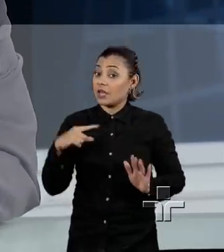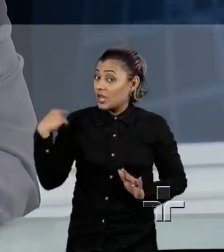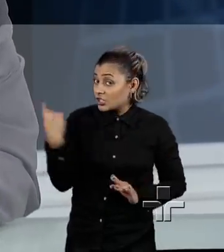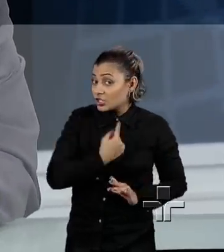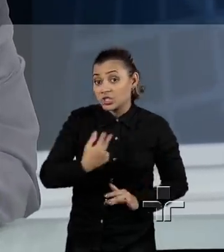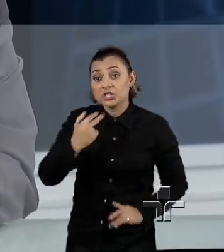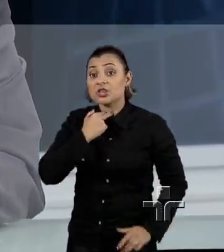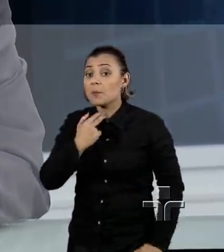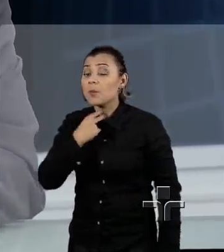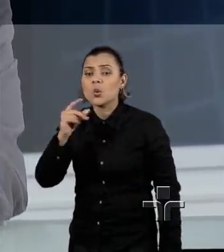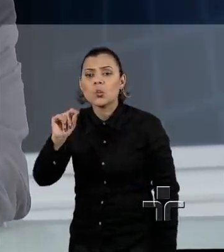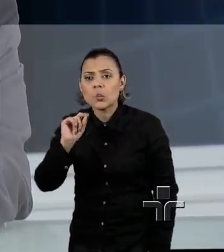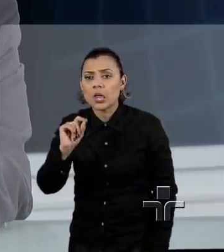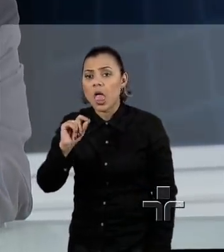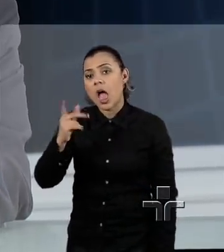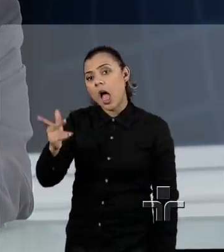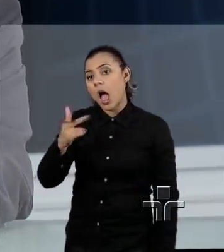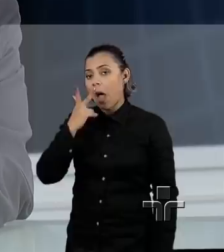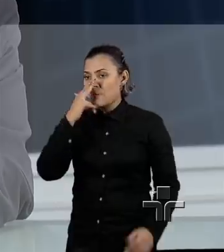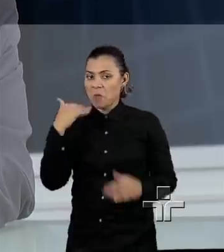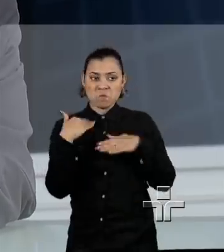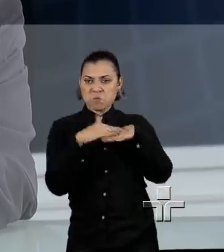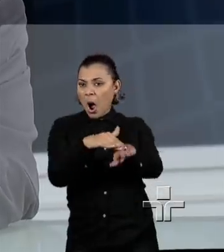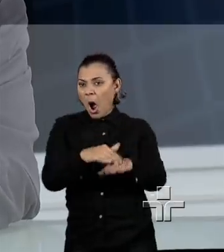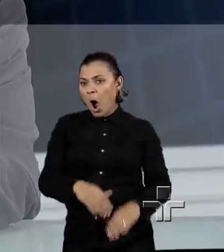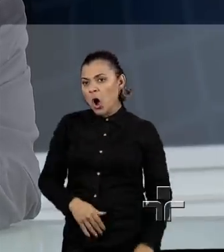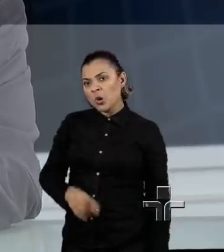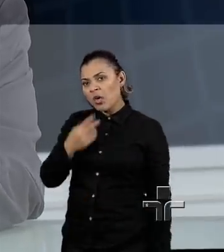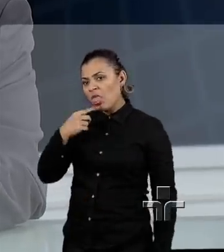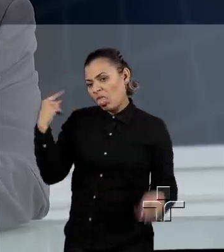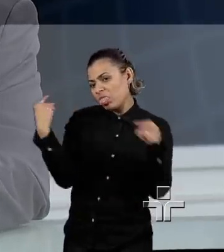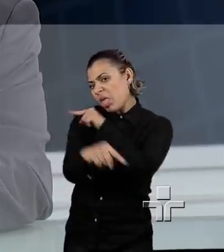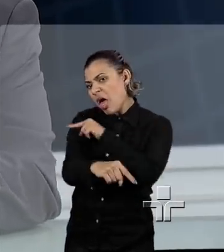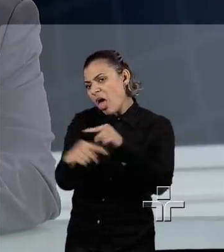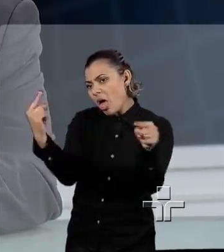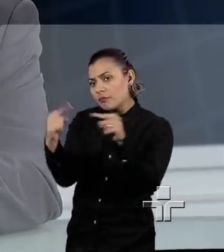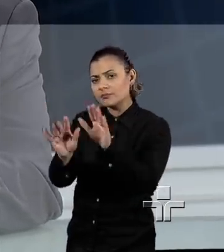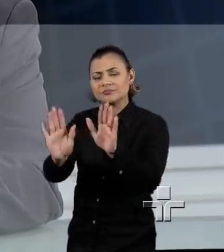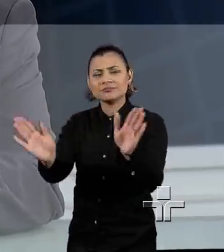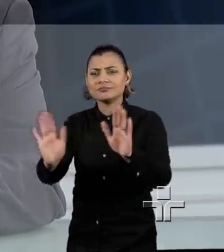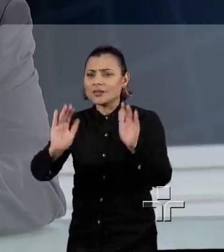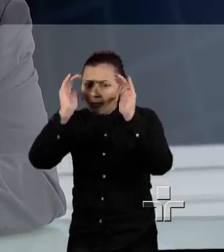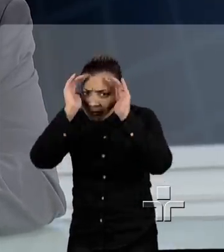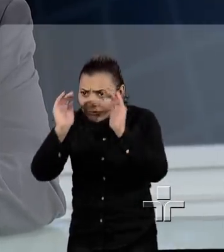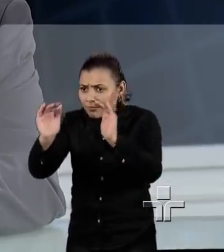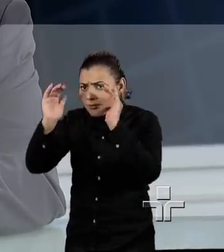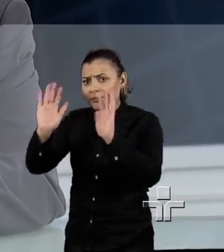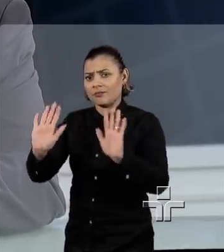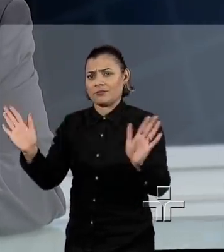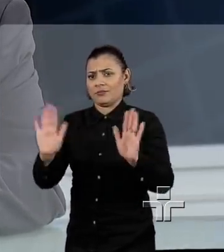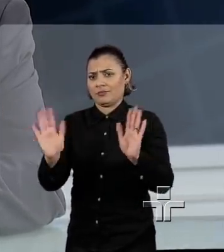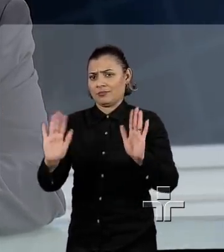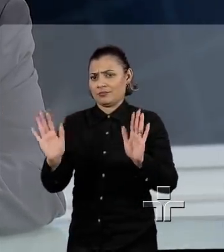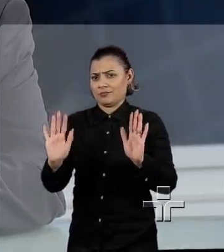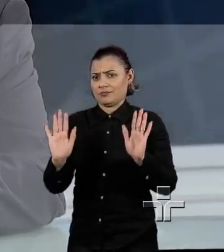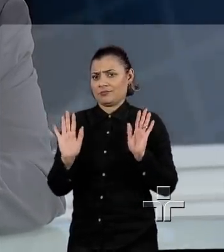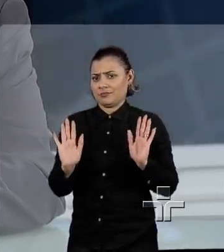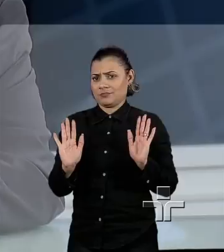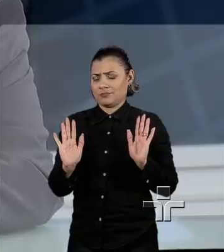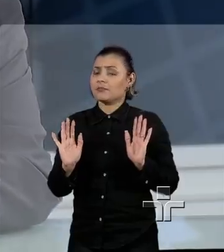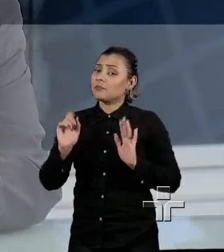ter a prerrogativa de que ninguém possa ser criticado, ou melhor, que alguém não critique alguém quando ele quiser criticar. Perfeito.